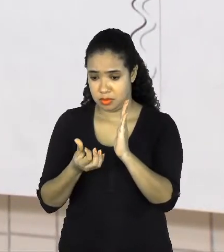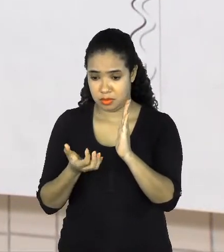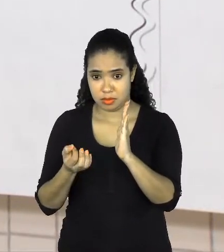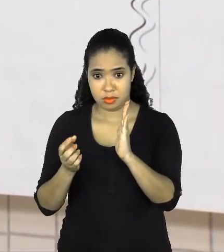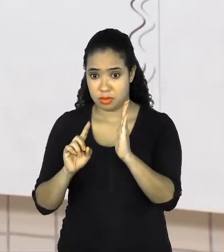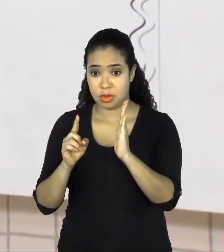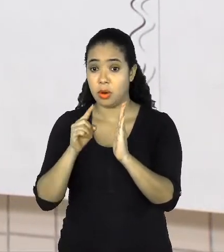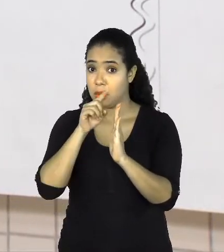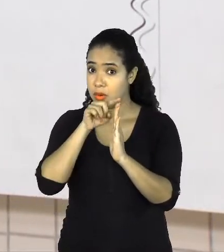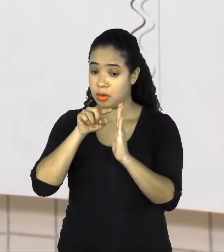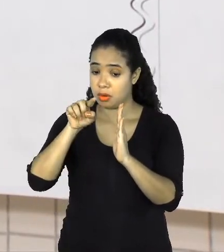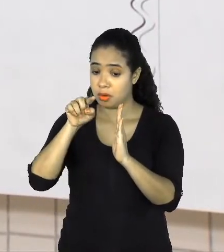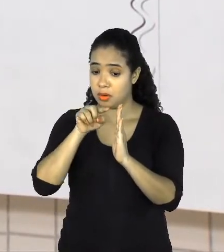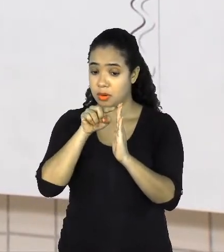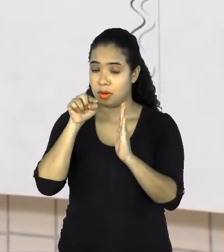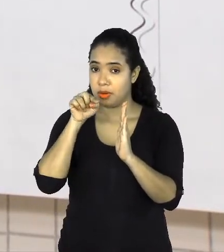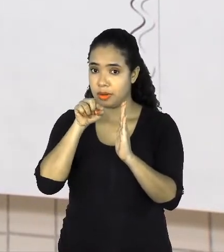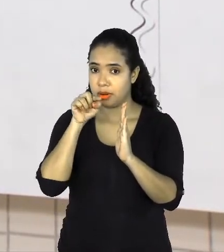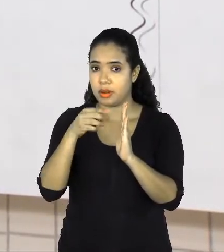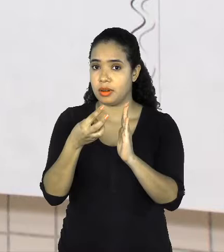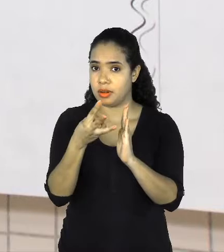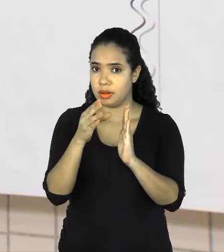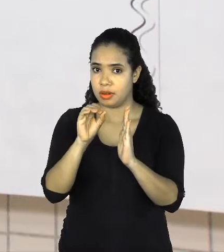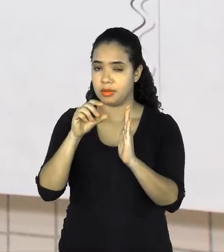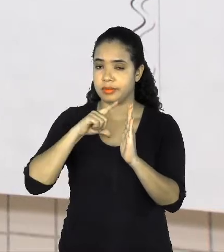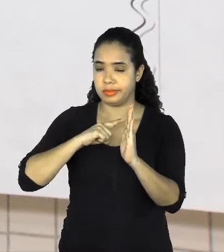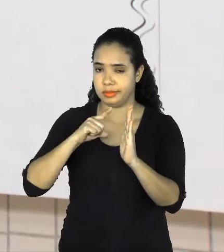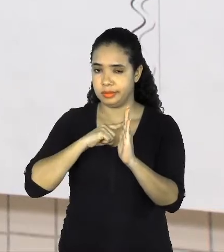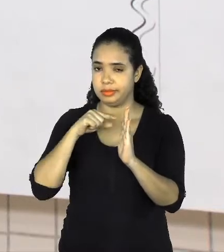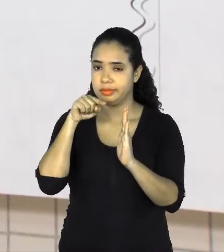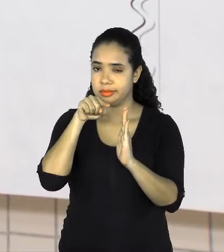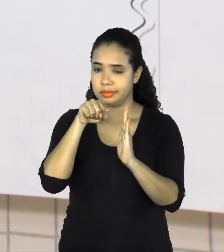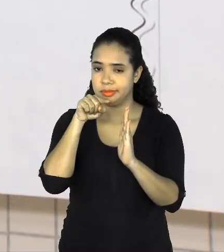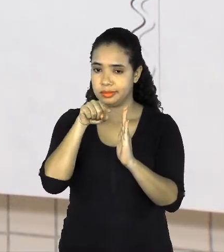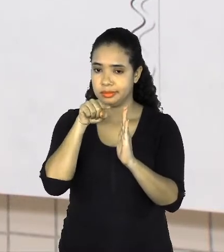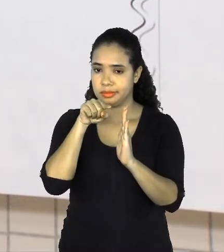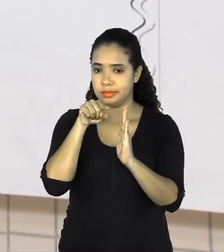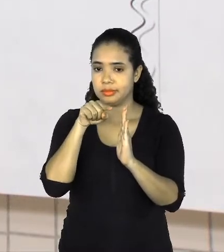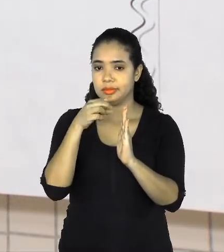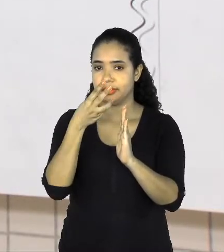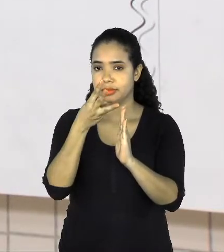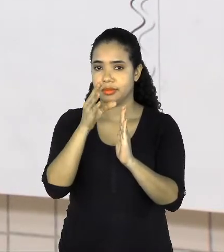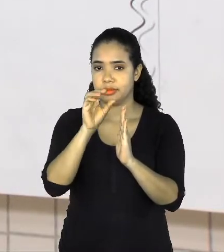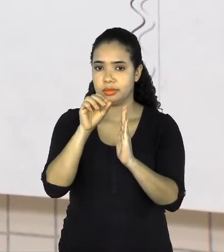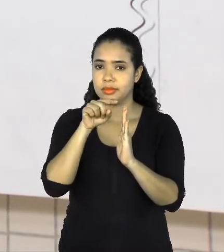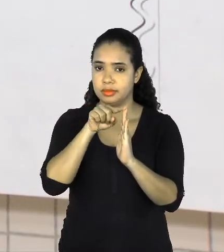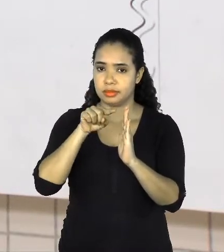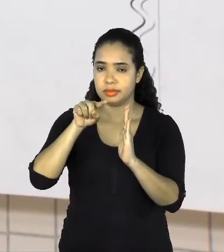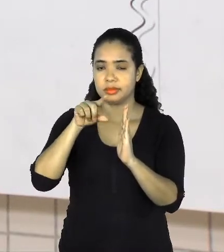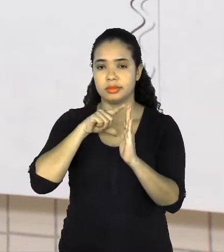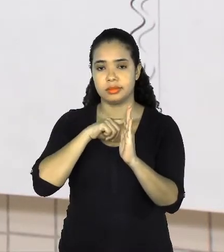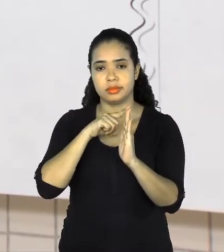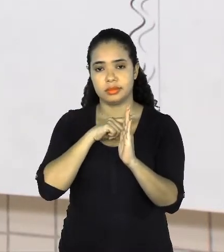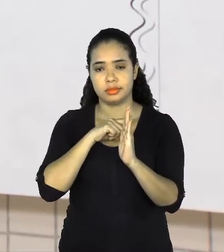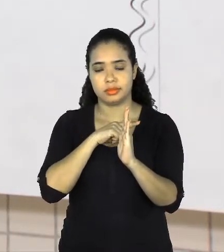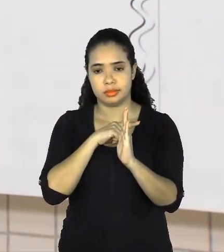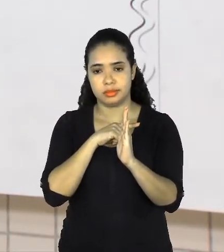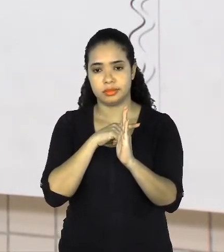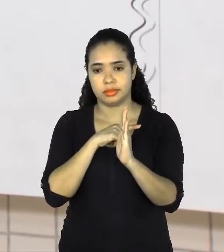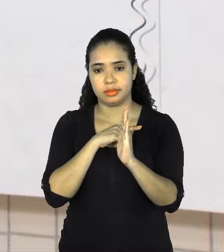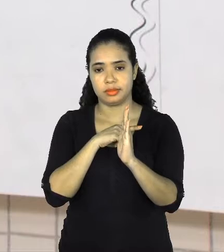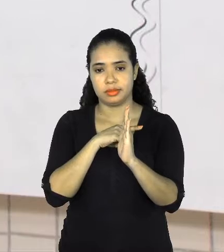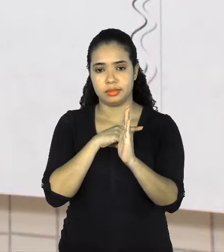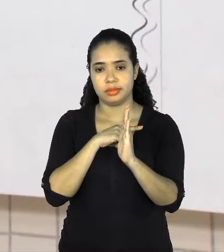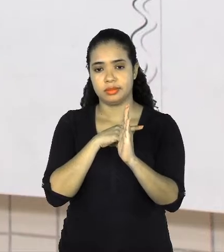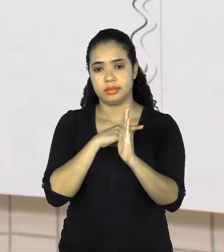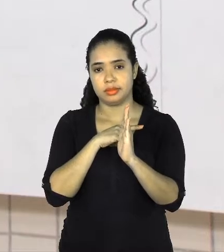porque esse ângulo não tem 30 graus, então eu não posso estudar por ele. Aí eu sou obrigado a estudar por esse outro que tem 30. Daí a opção